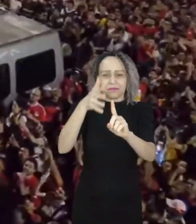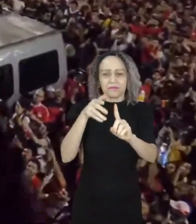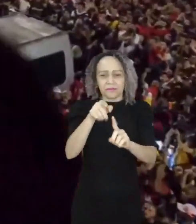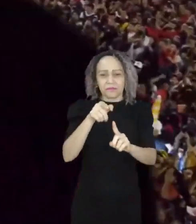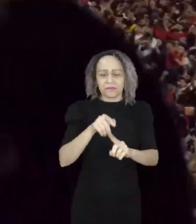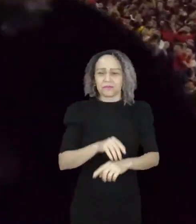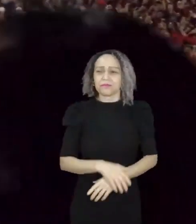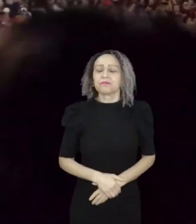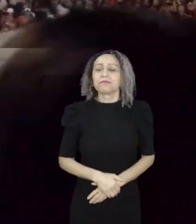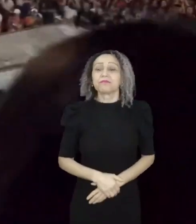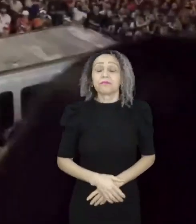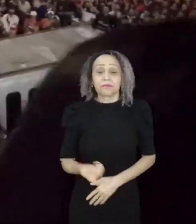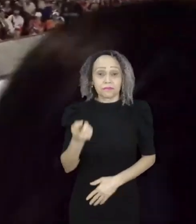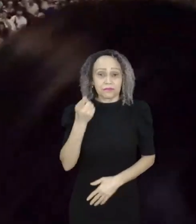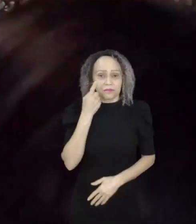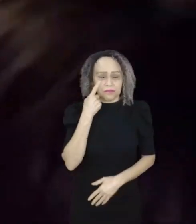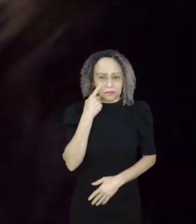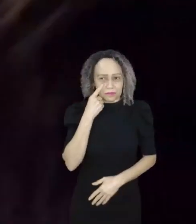Veja,